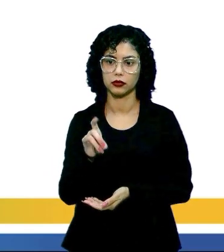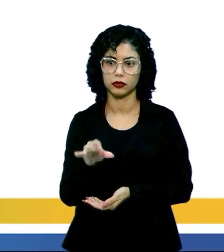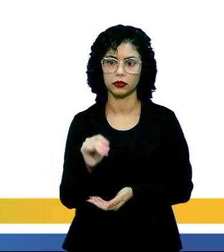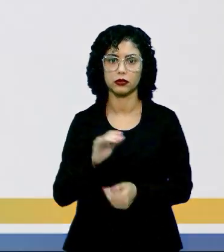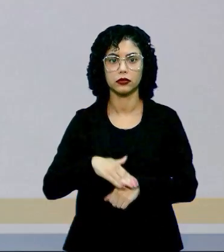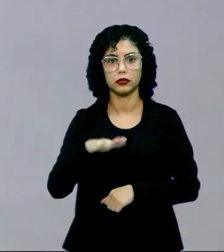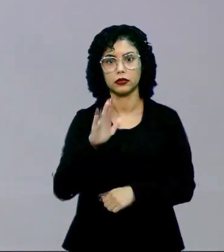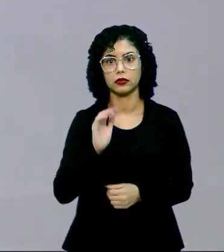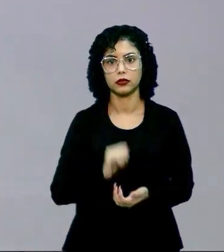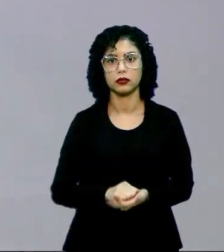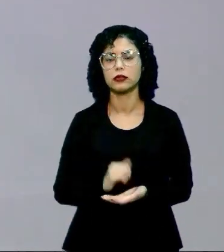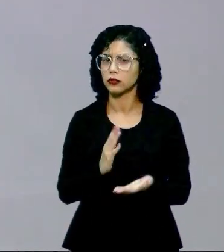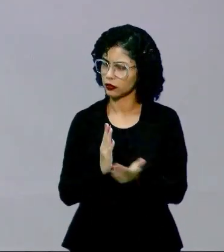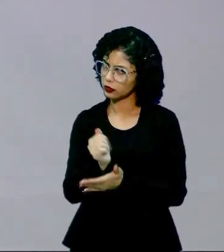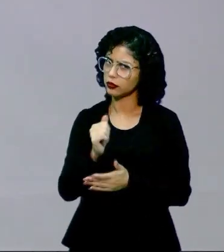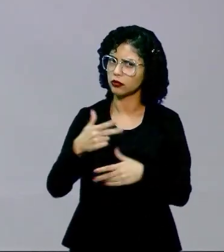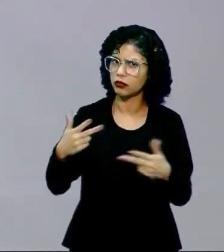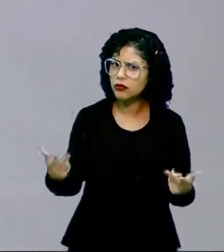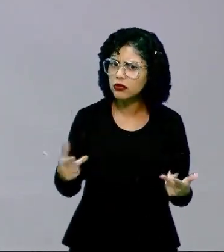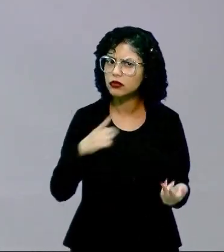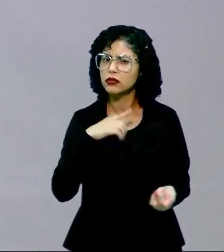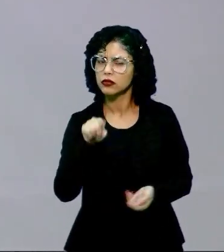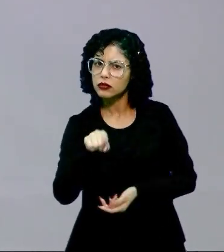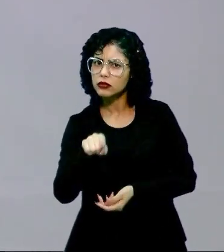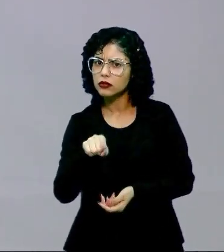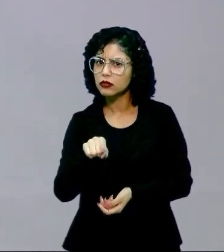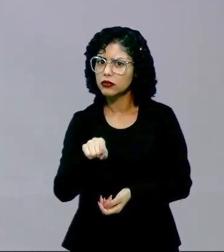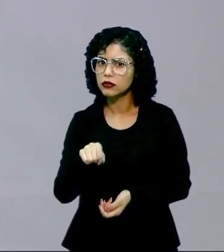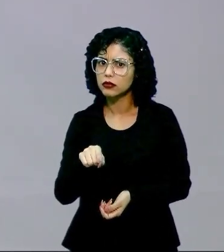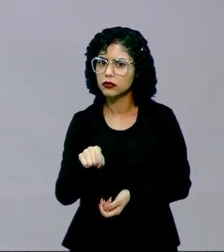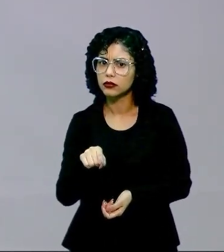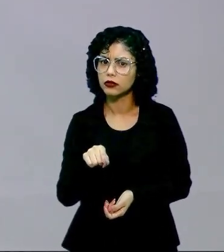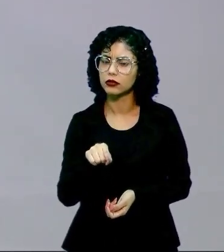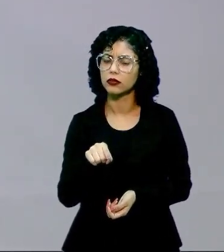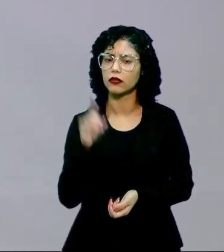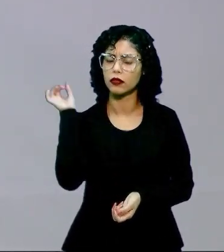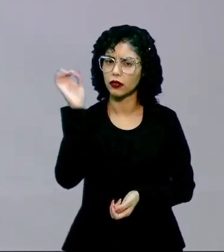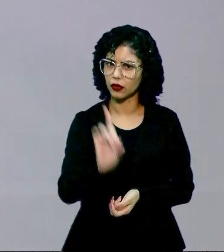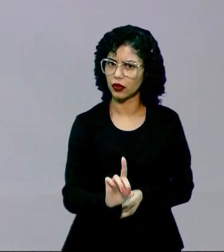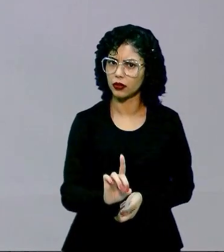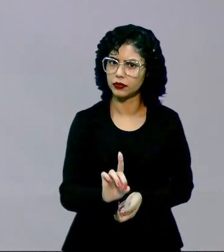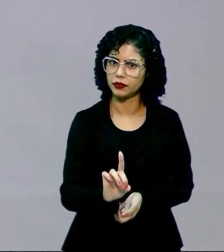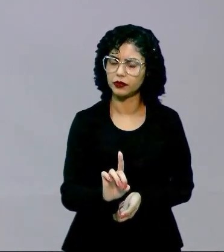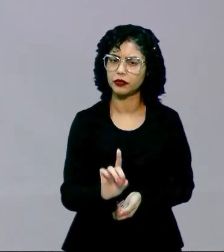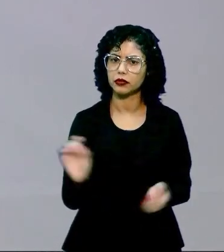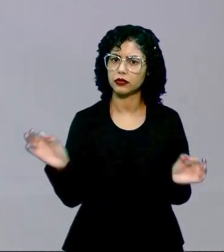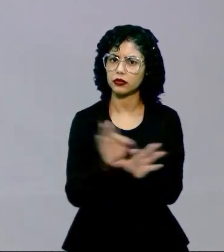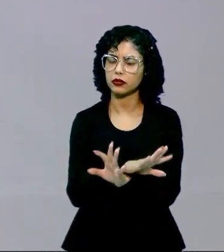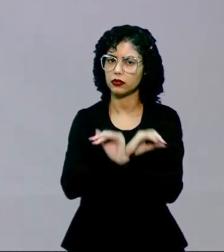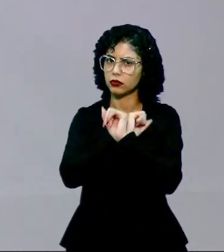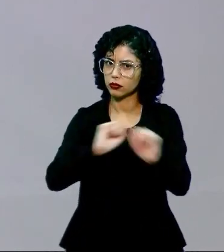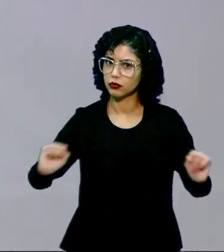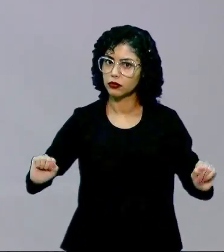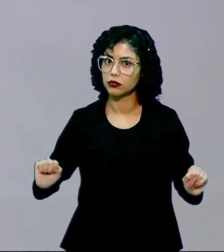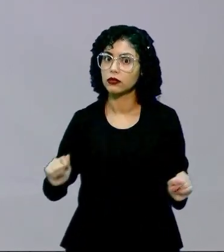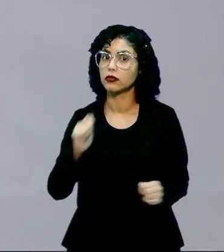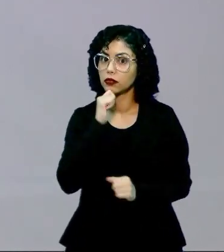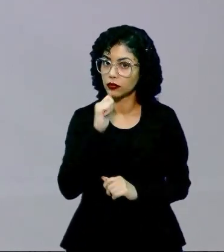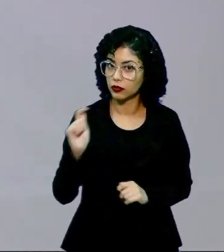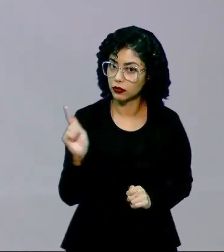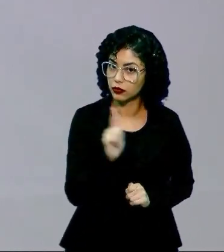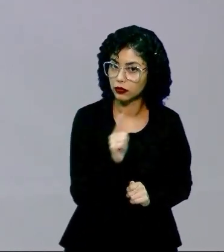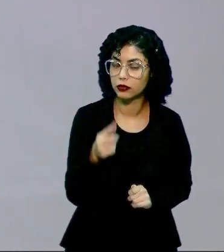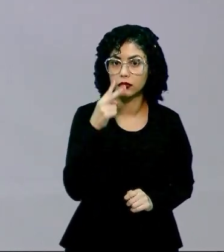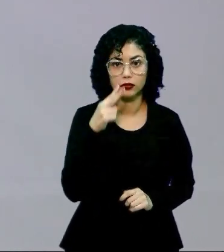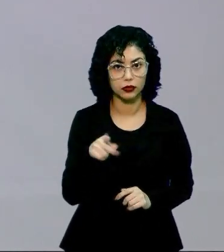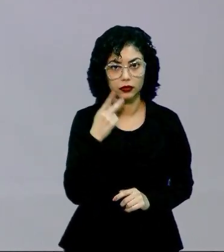foi uma das conquistas que os plebeus tiveram, né? O direito da acabar com a escravidão. Ainda não, nós